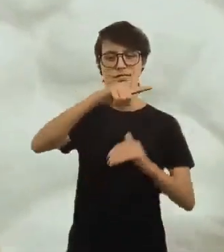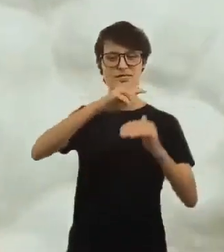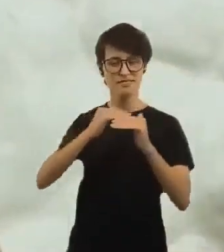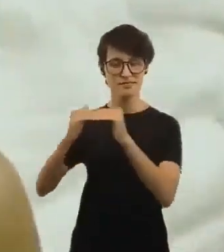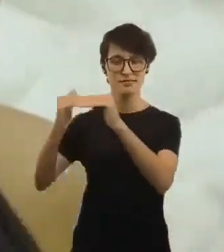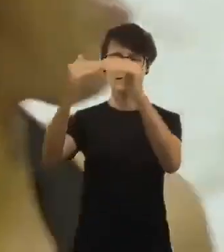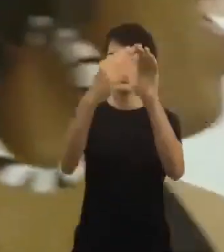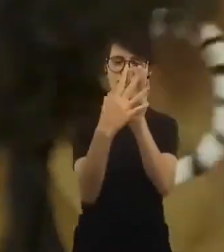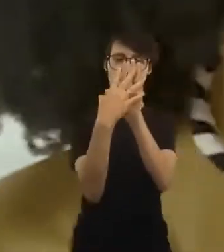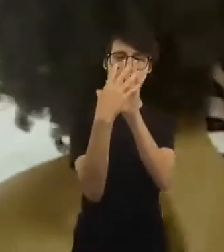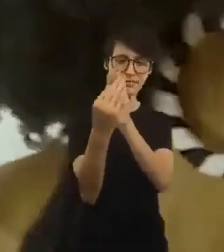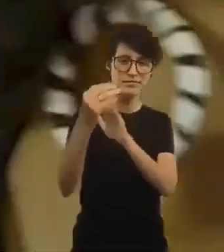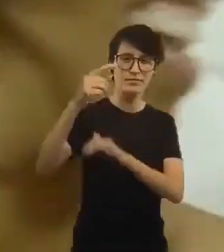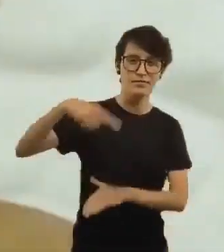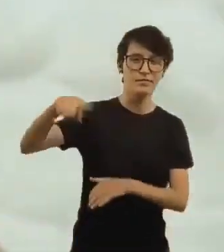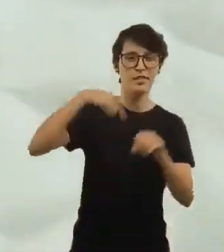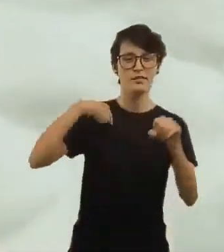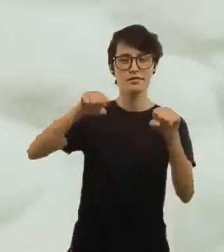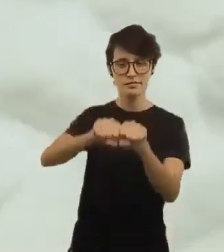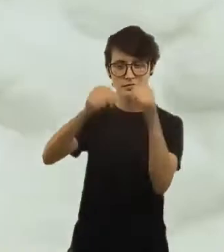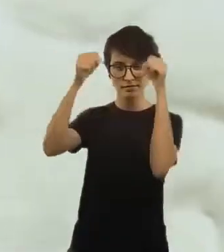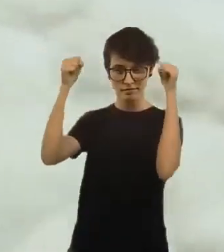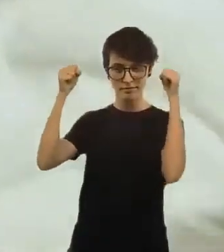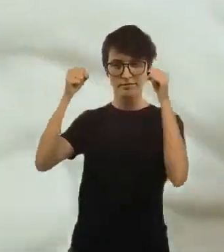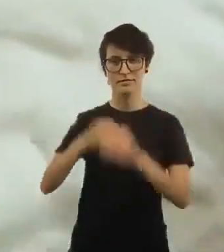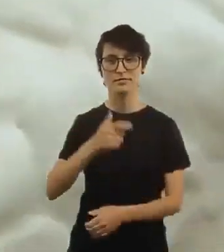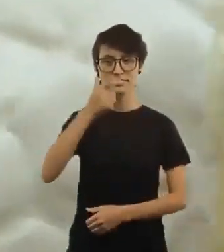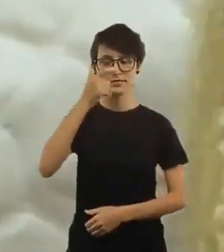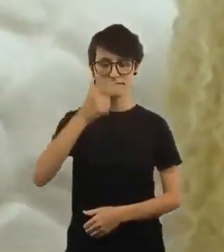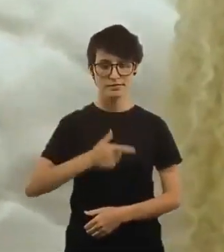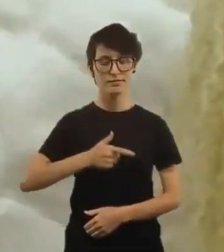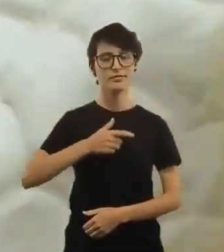Padrão de vocês, eu me